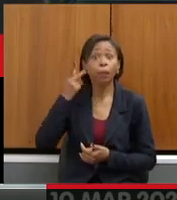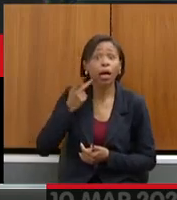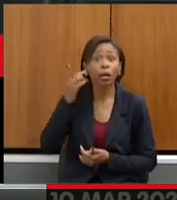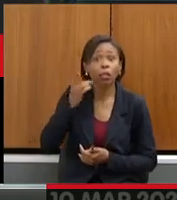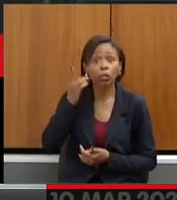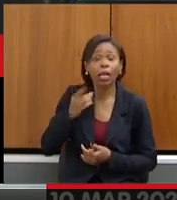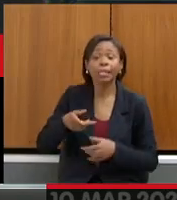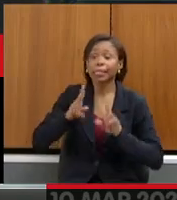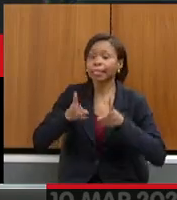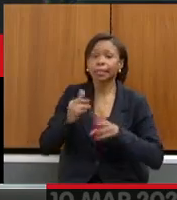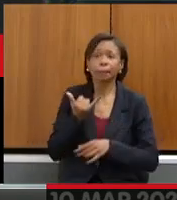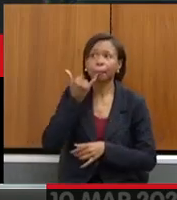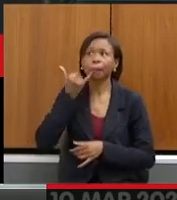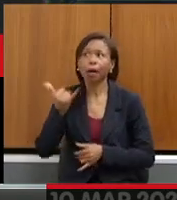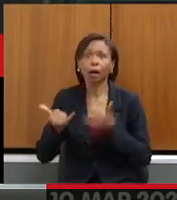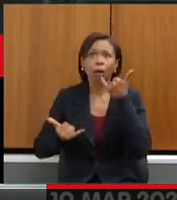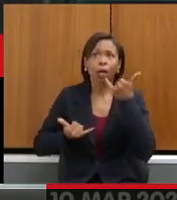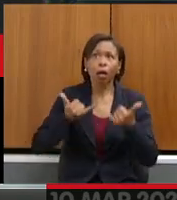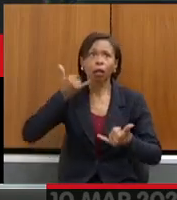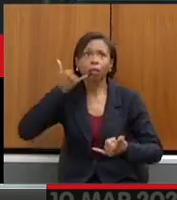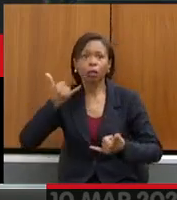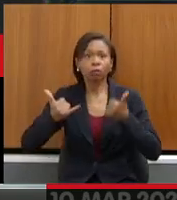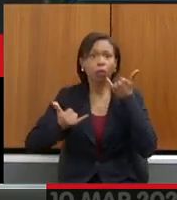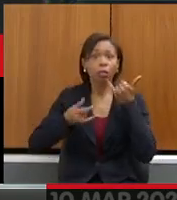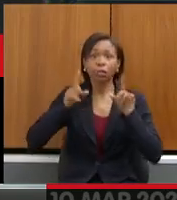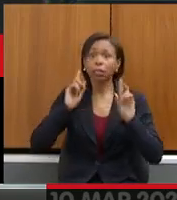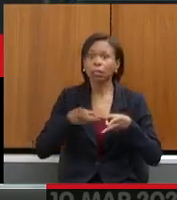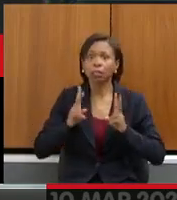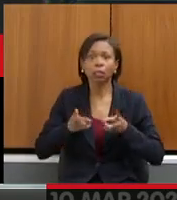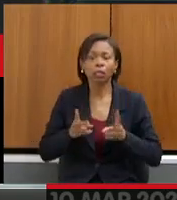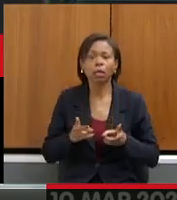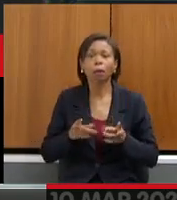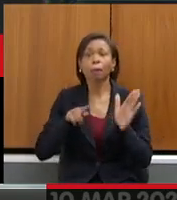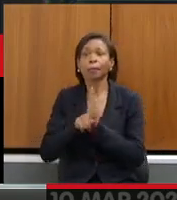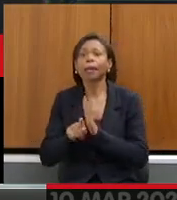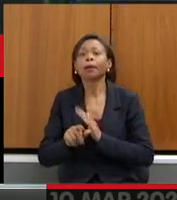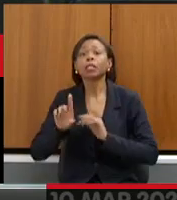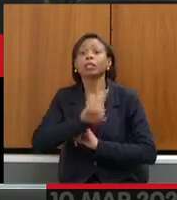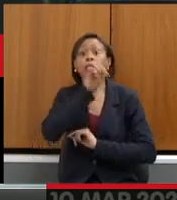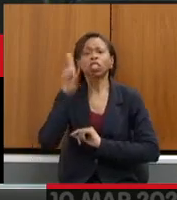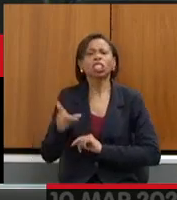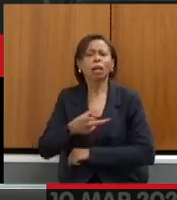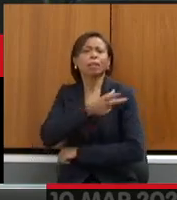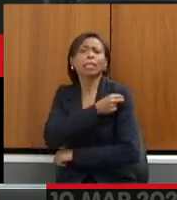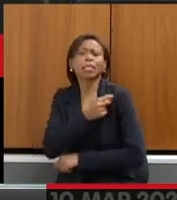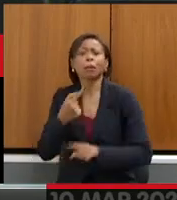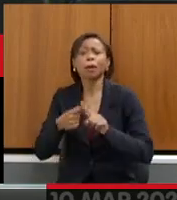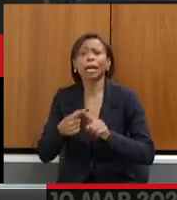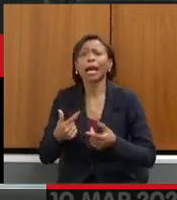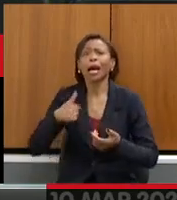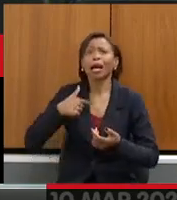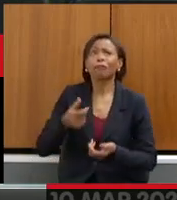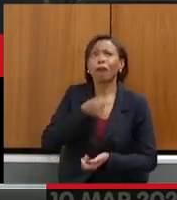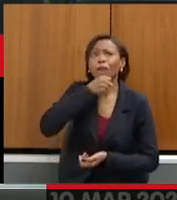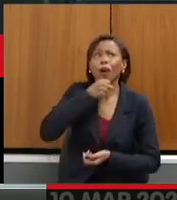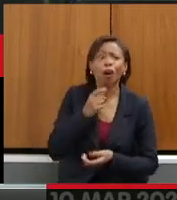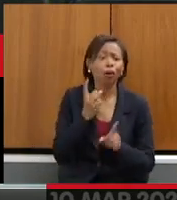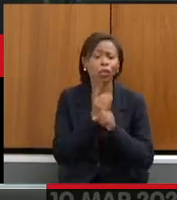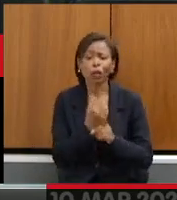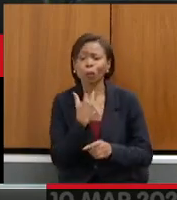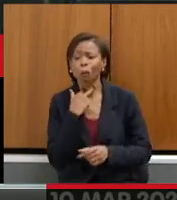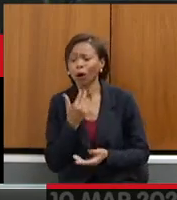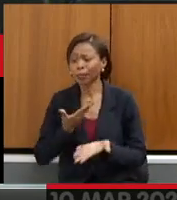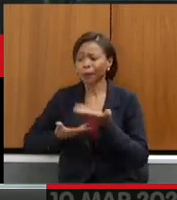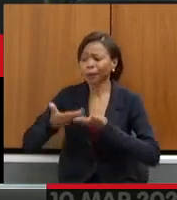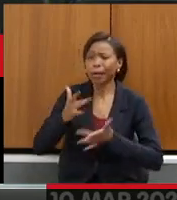recebem ligações a todo minuto quando chegar a vacina eu não posso ver minha avó eu não posso encontrar com a minha tia